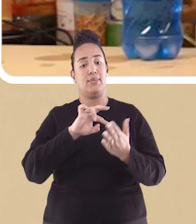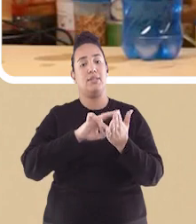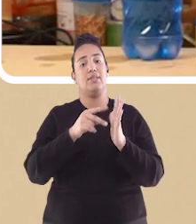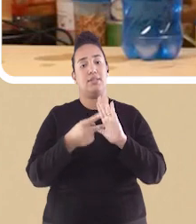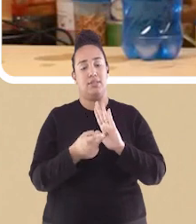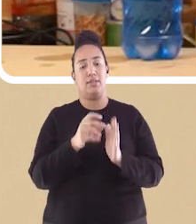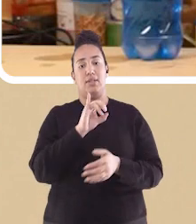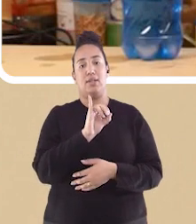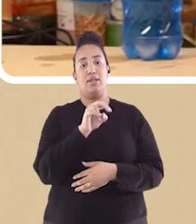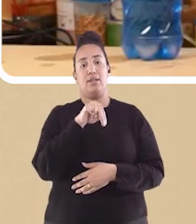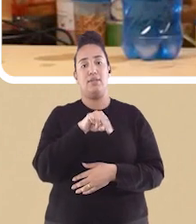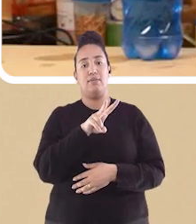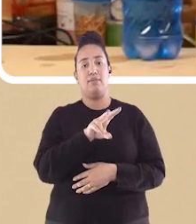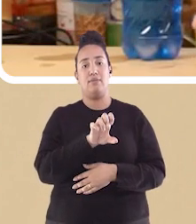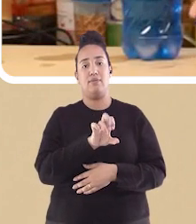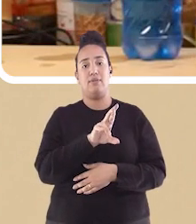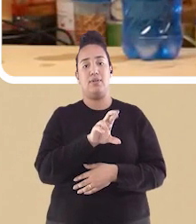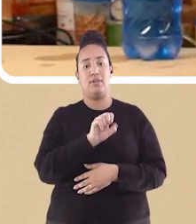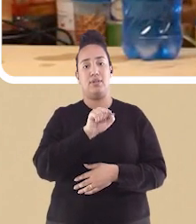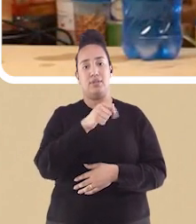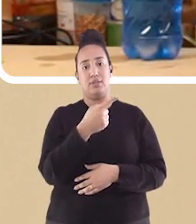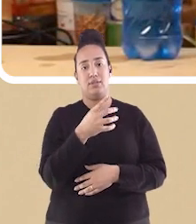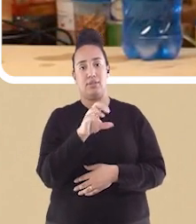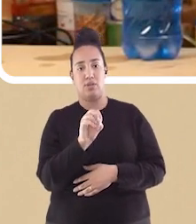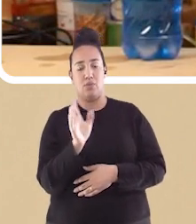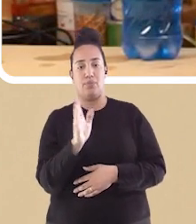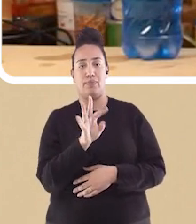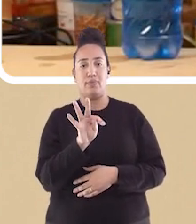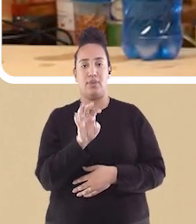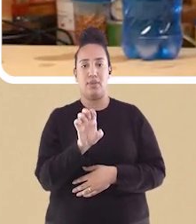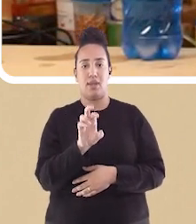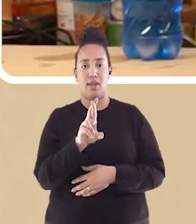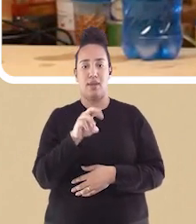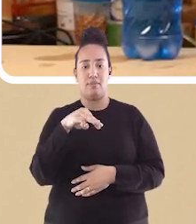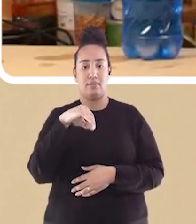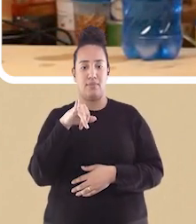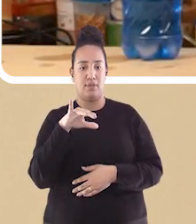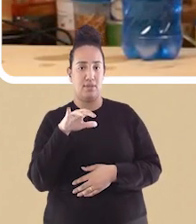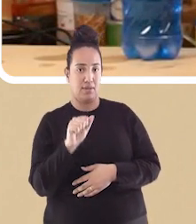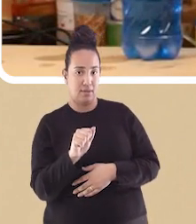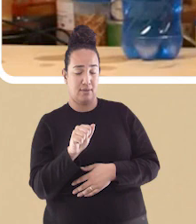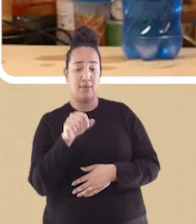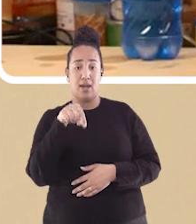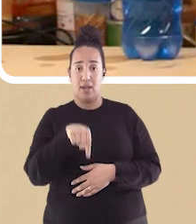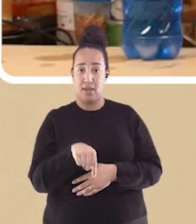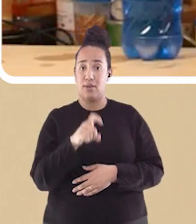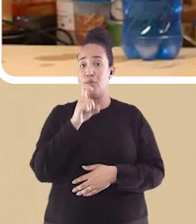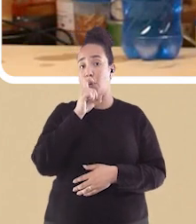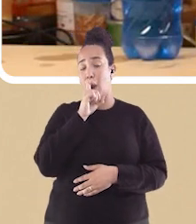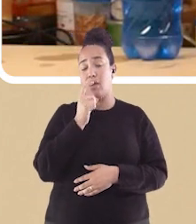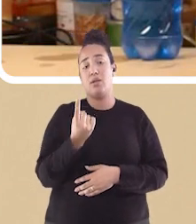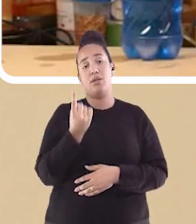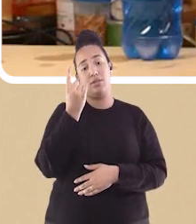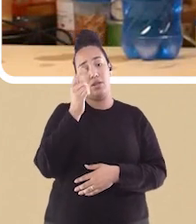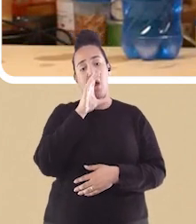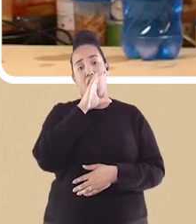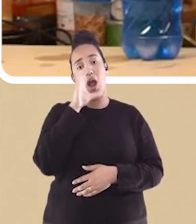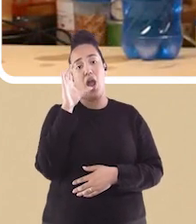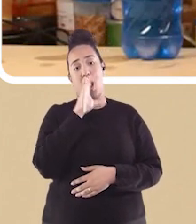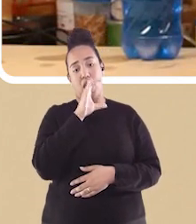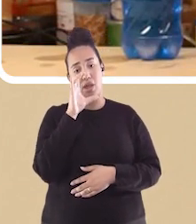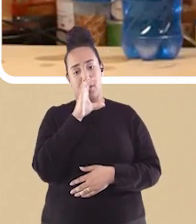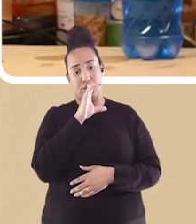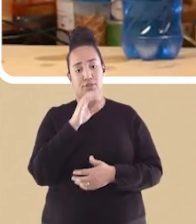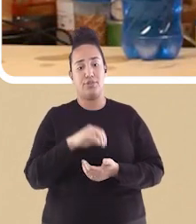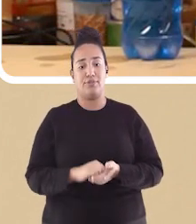chamada inversão térmica. Ar frio embaixo, ar quente em cima, ainda teria mais uma camada de ar frio lá em cima e